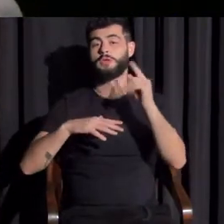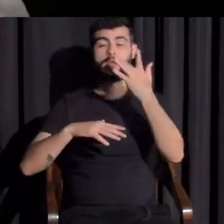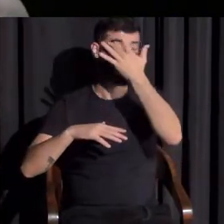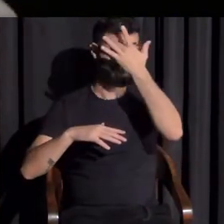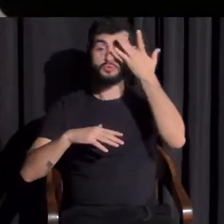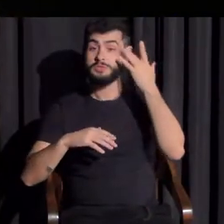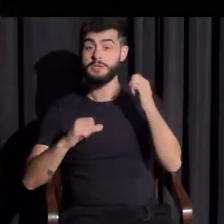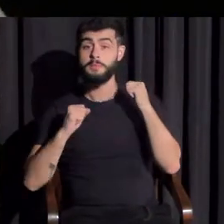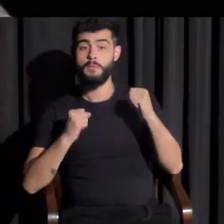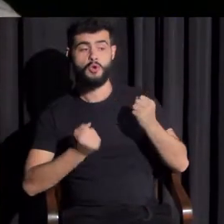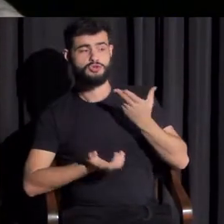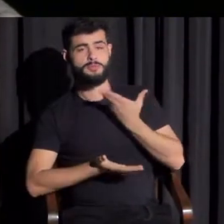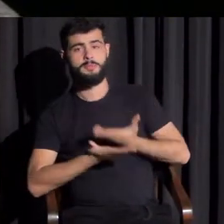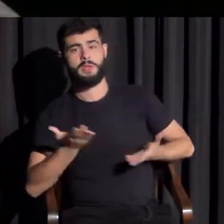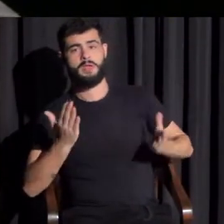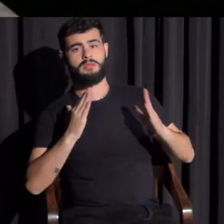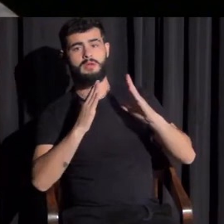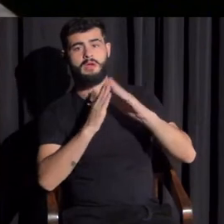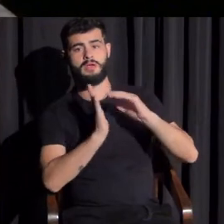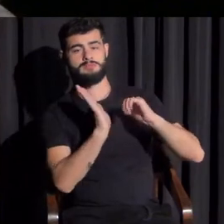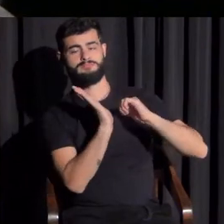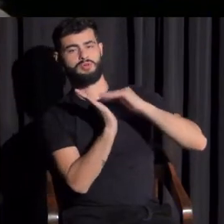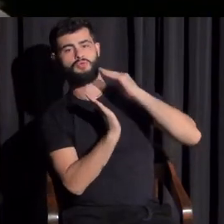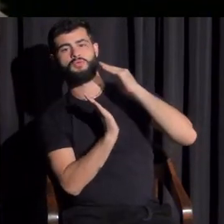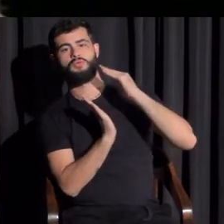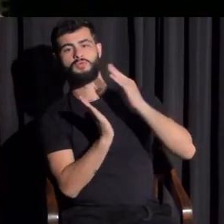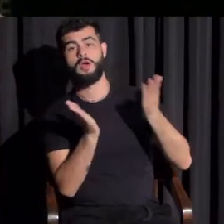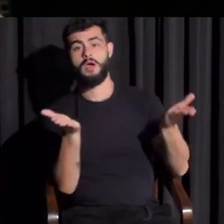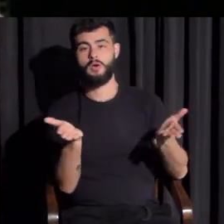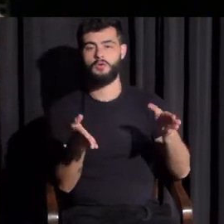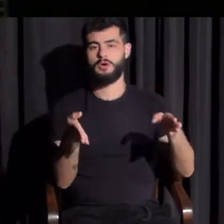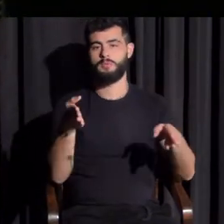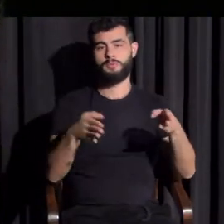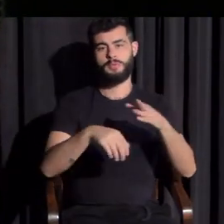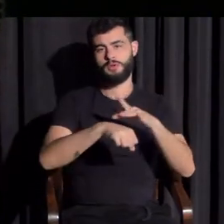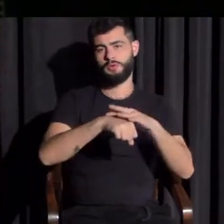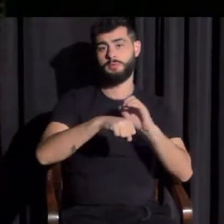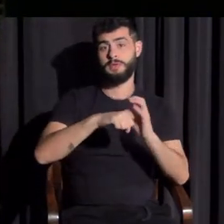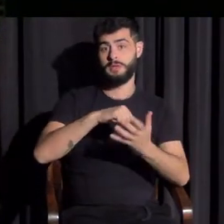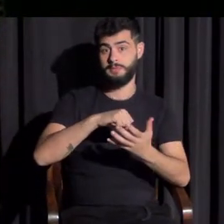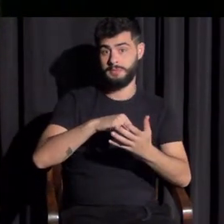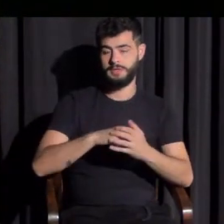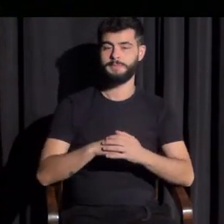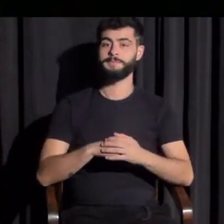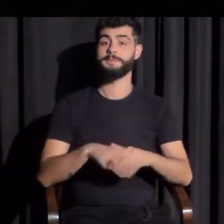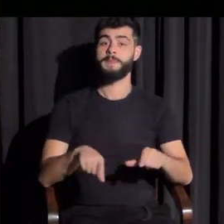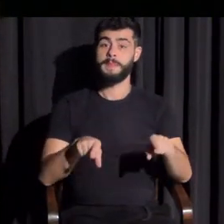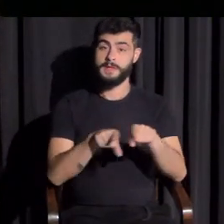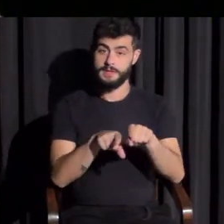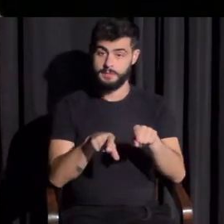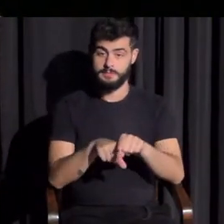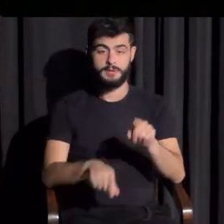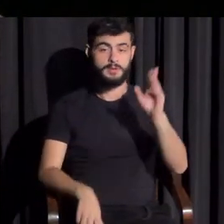nesse período de pandemia, né? E no Brasil, mais de